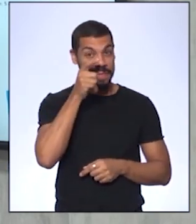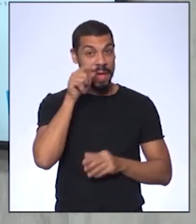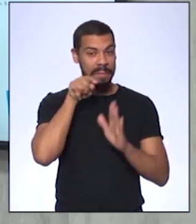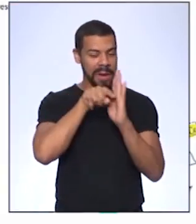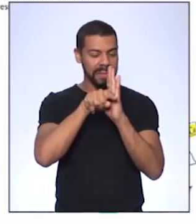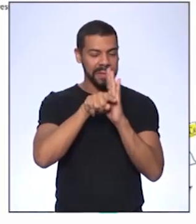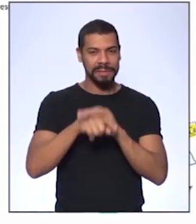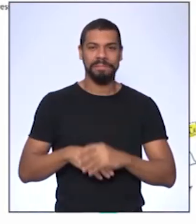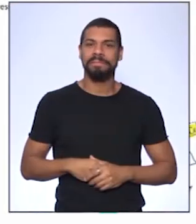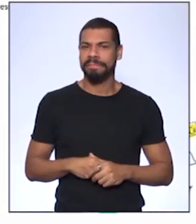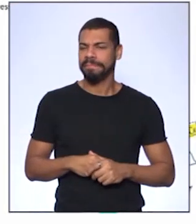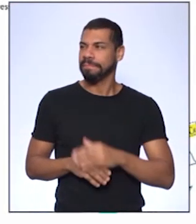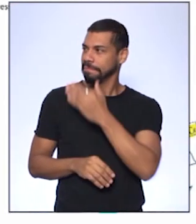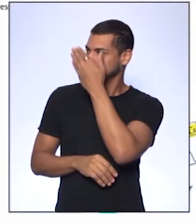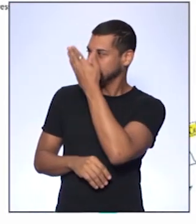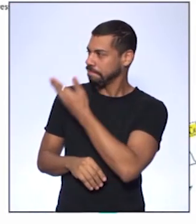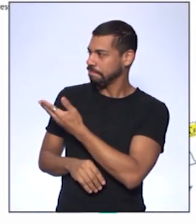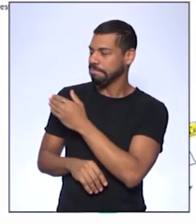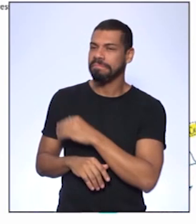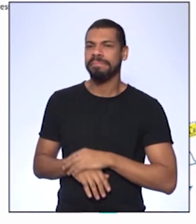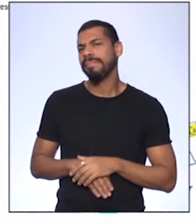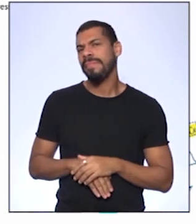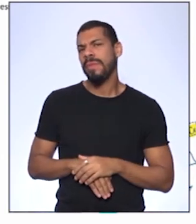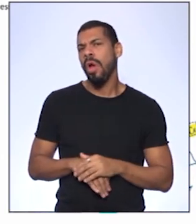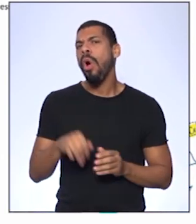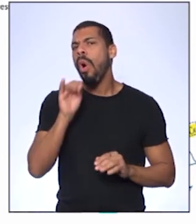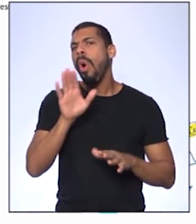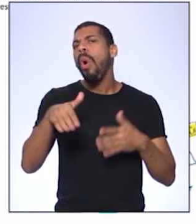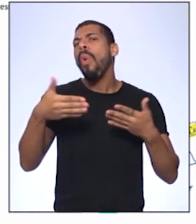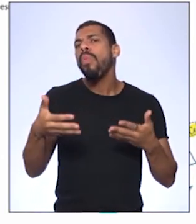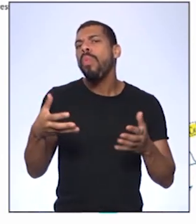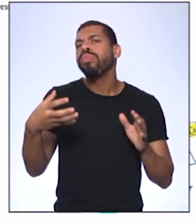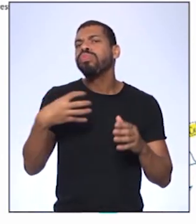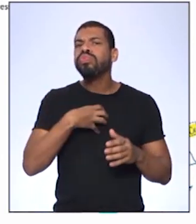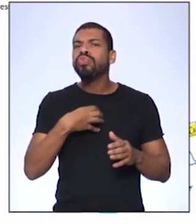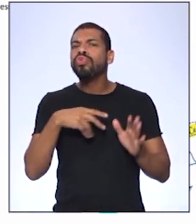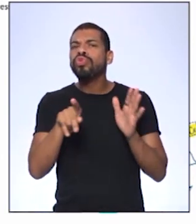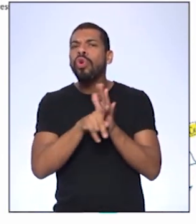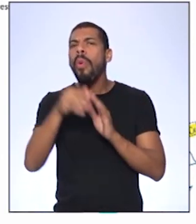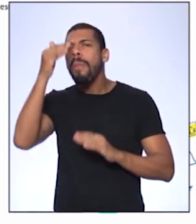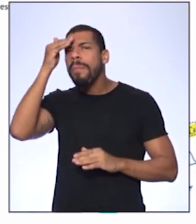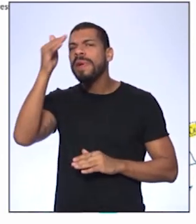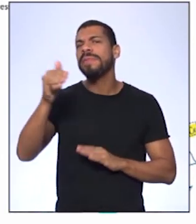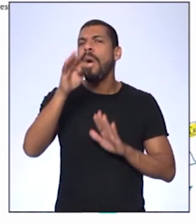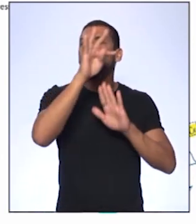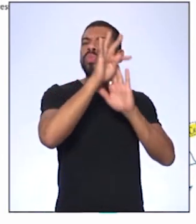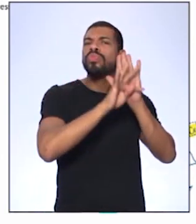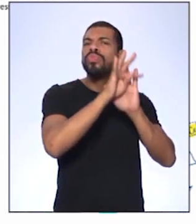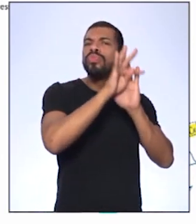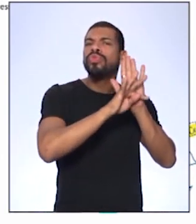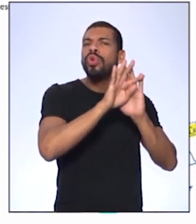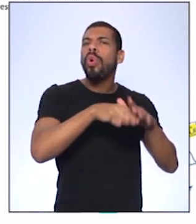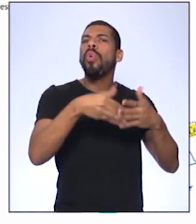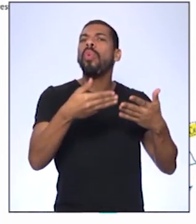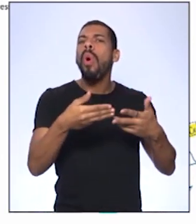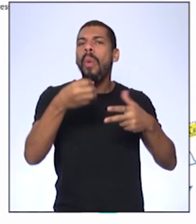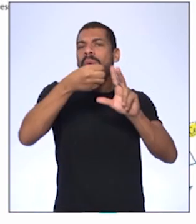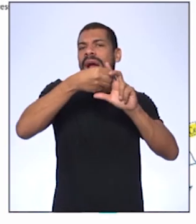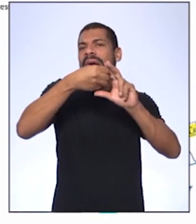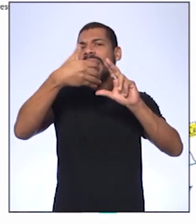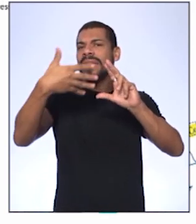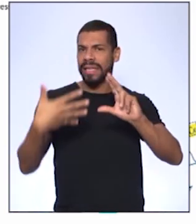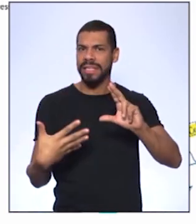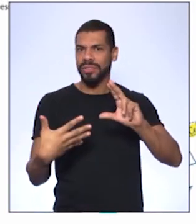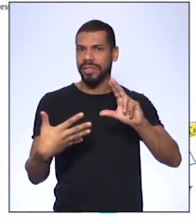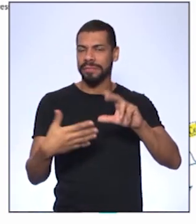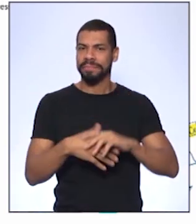ela, A função da linguagem que predomina nesse texto se caracteriza por... Bom, aqui o